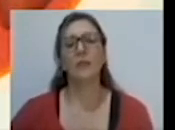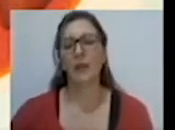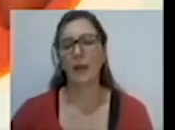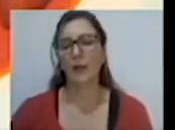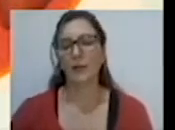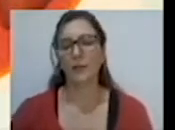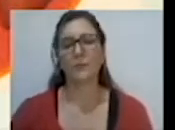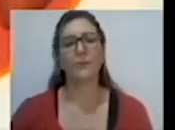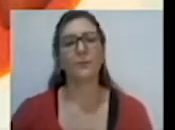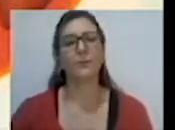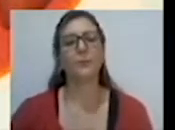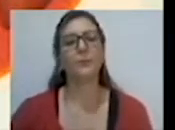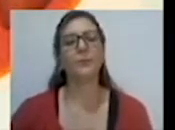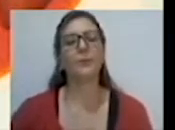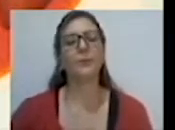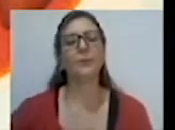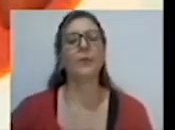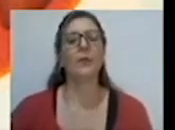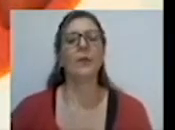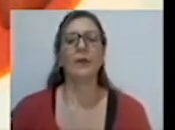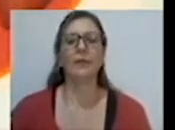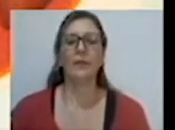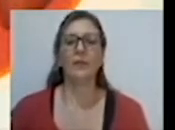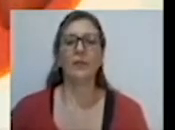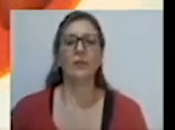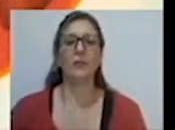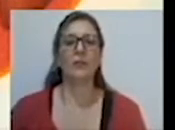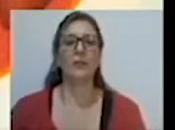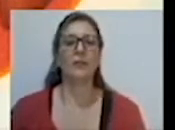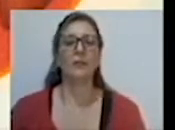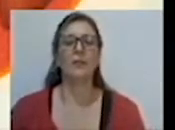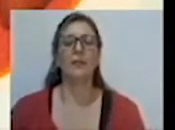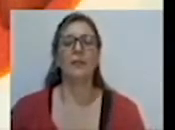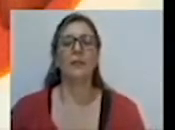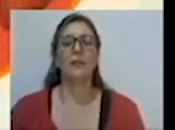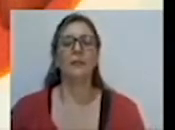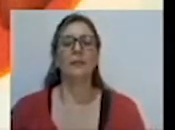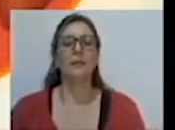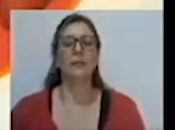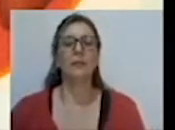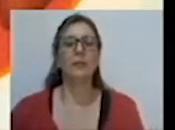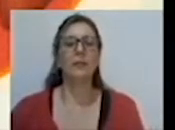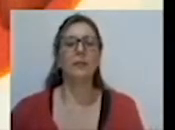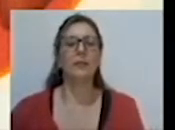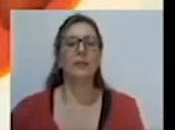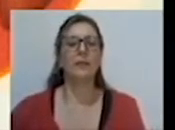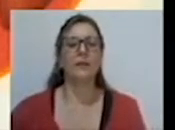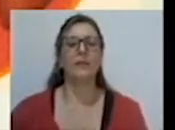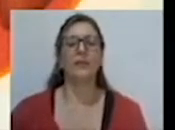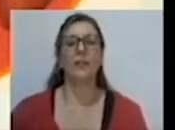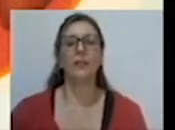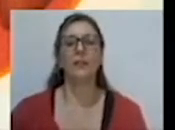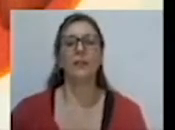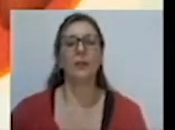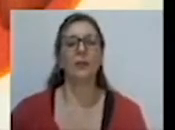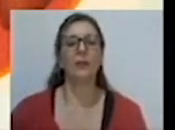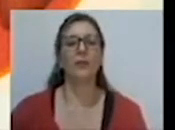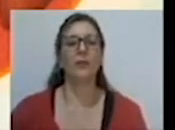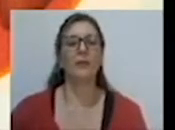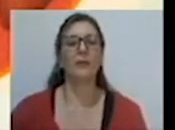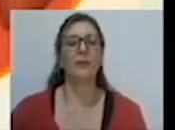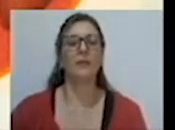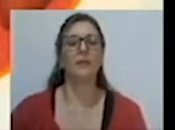se relaxam. A fase de contração é designada sístole e a fase de relaxamento